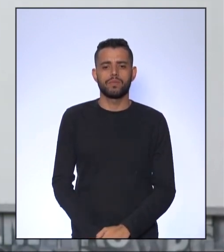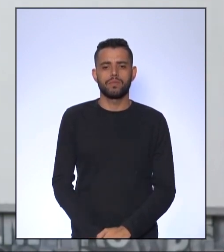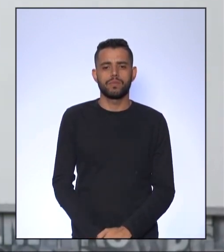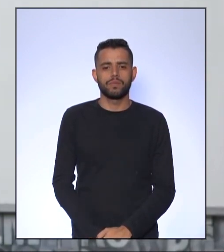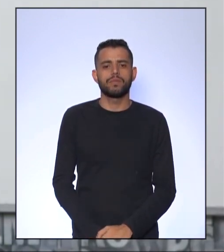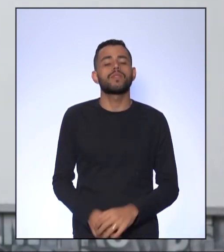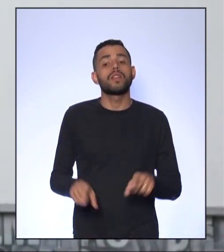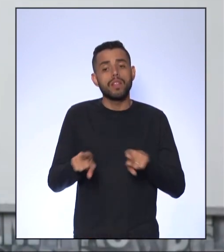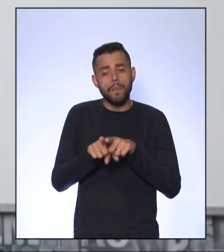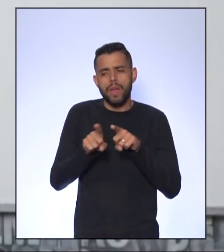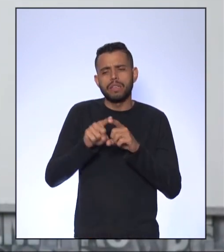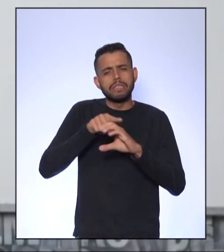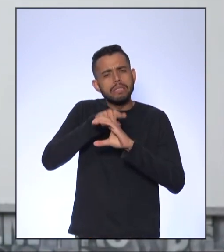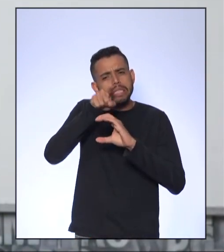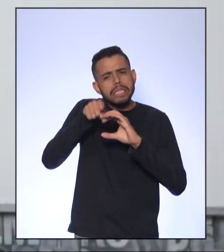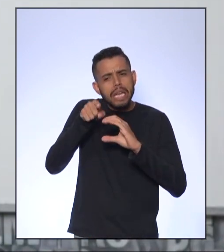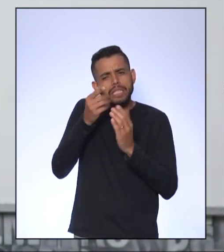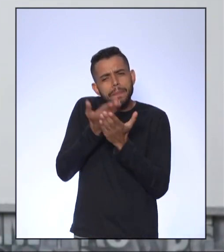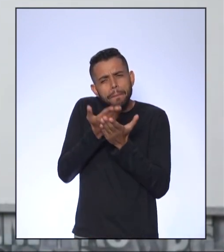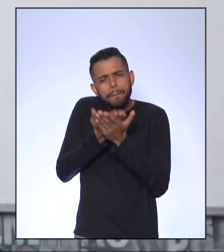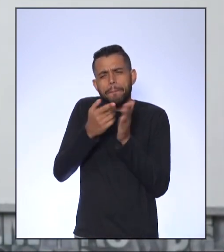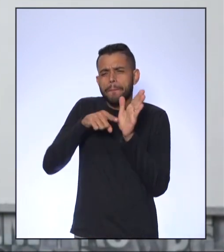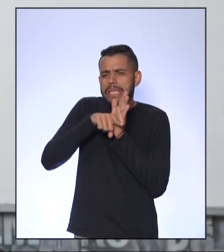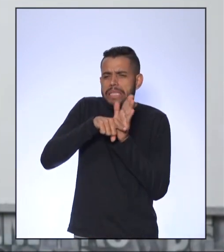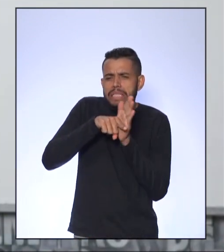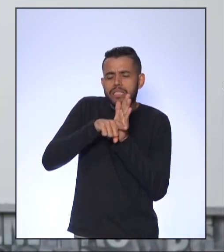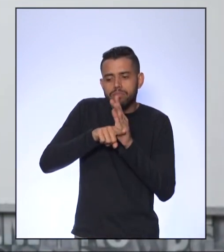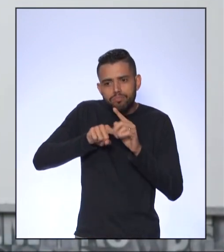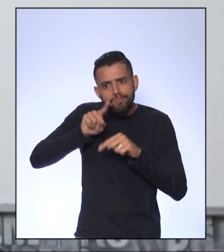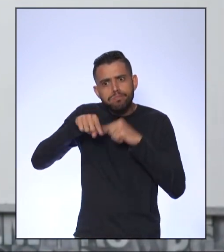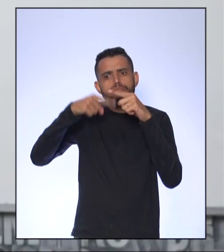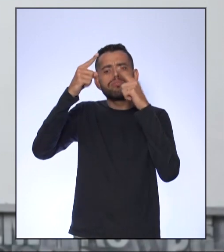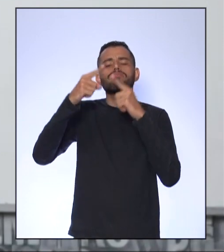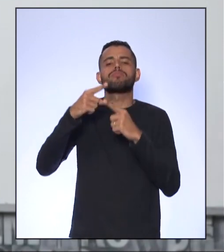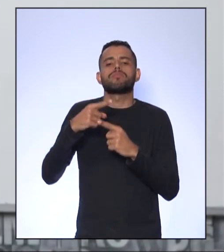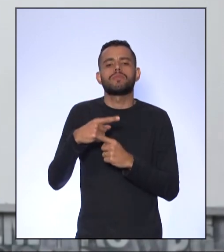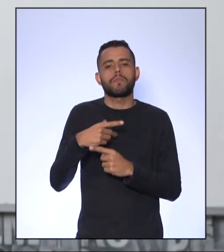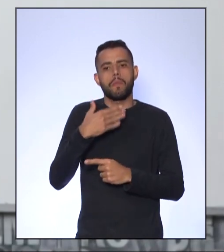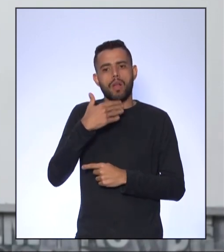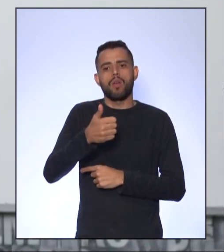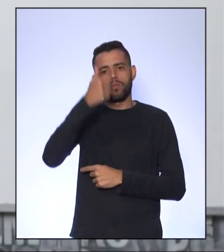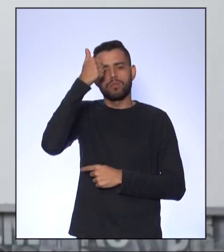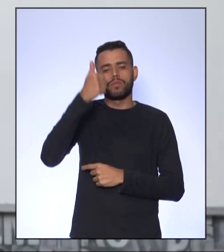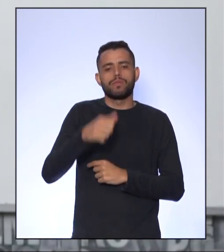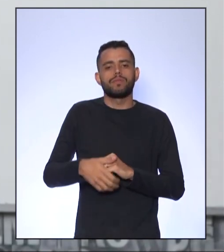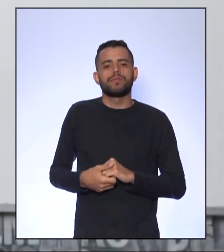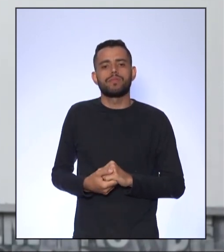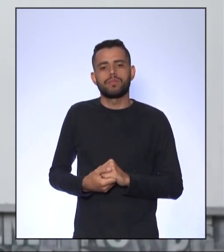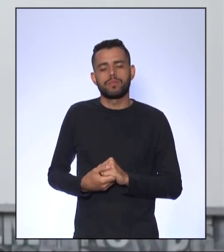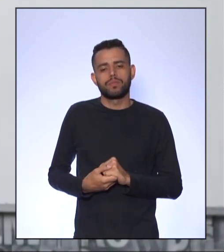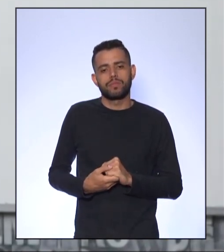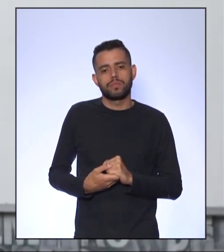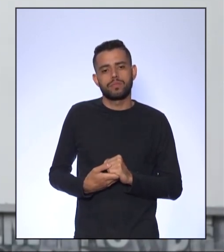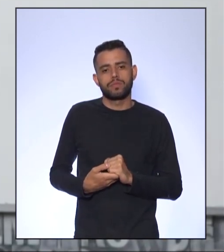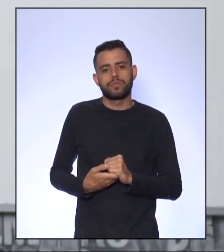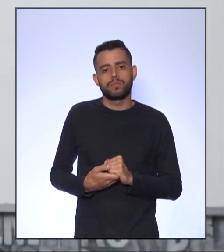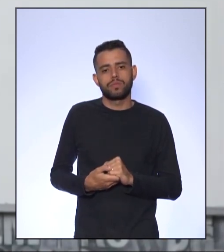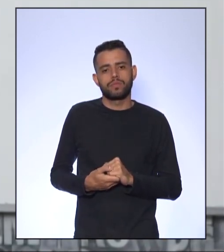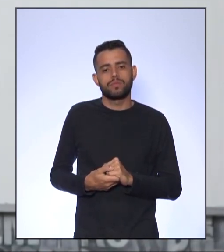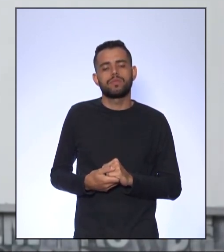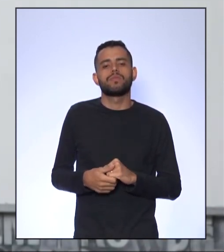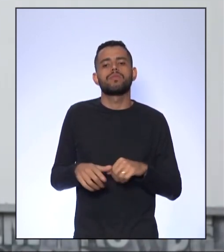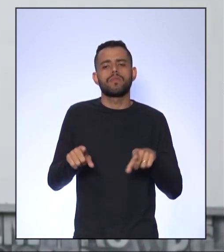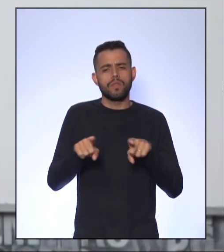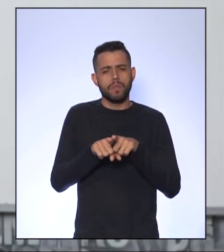a ciência. Aqui, neste mesmo renascimento cultural,